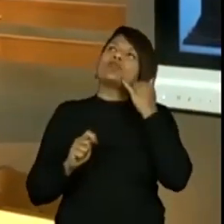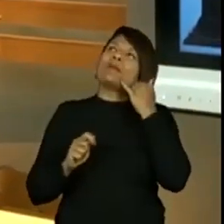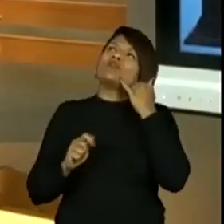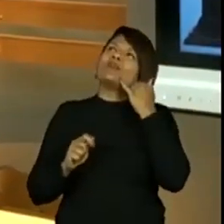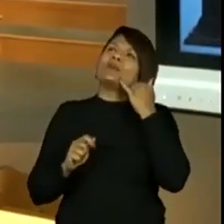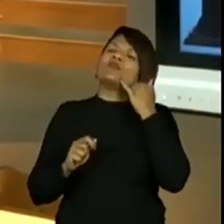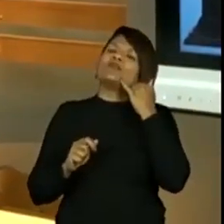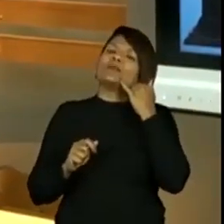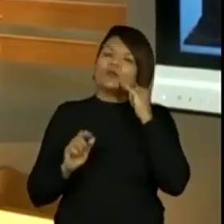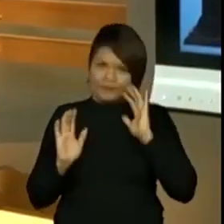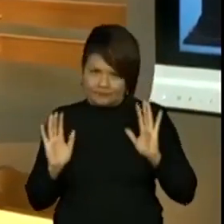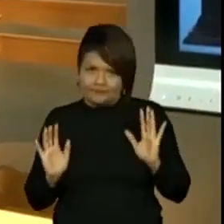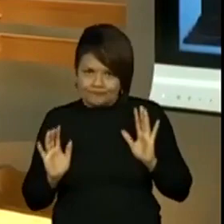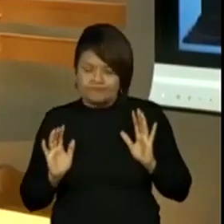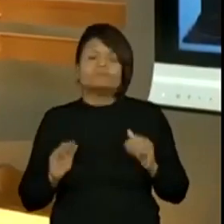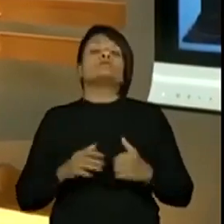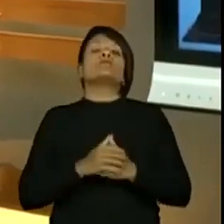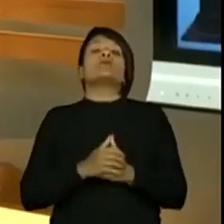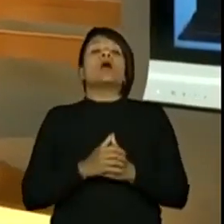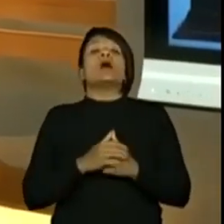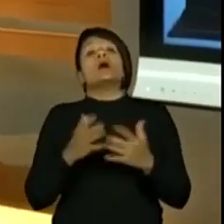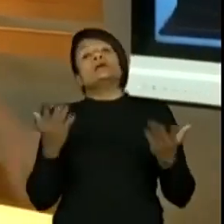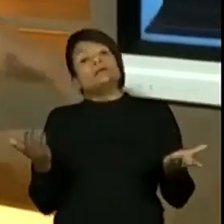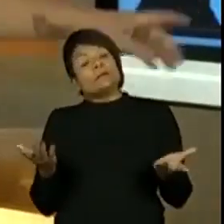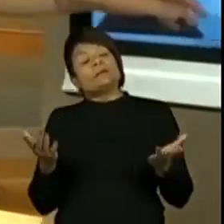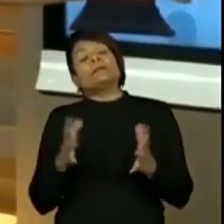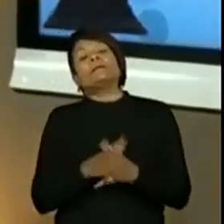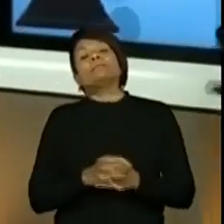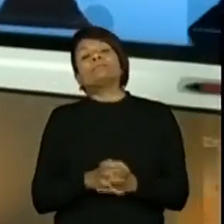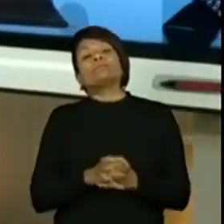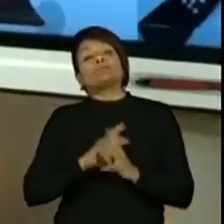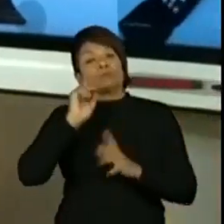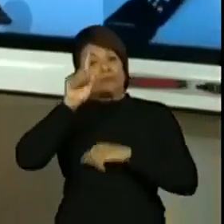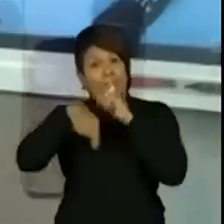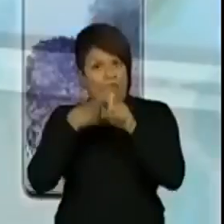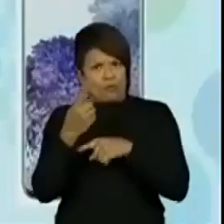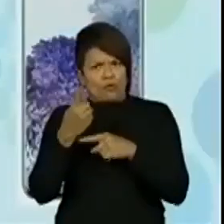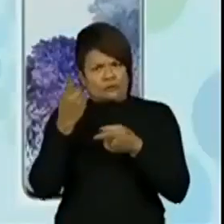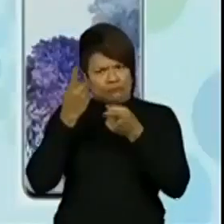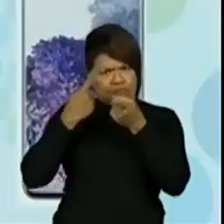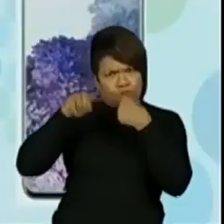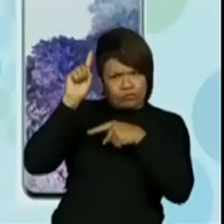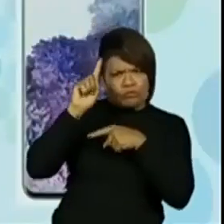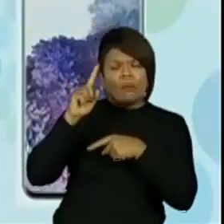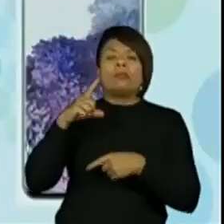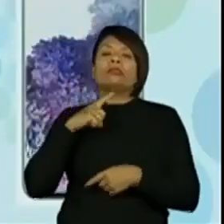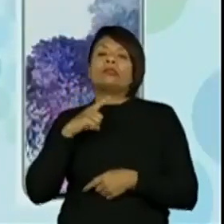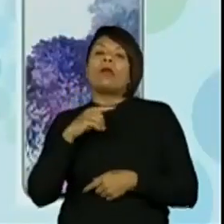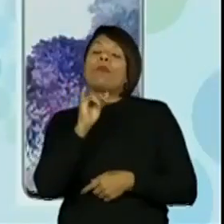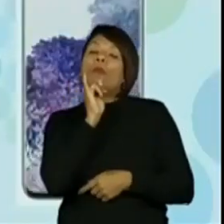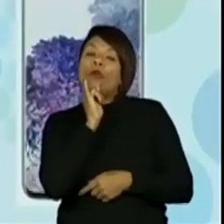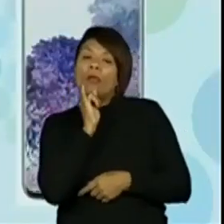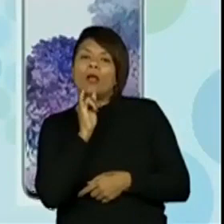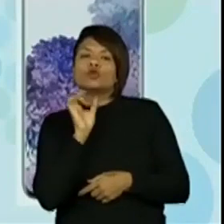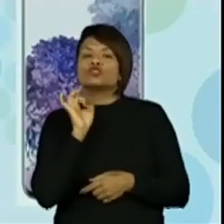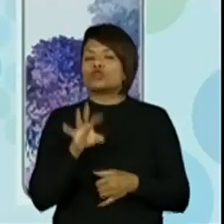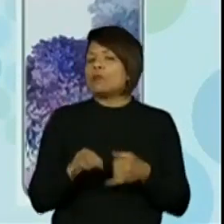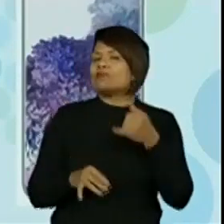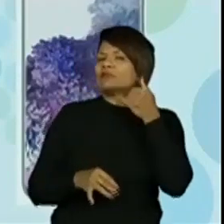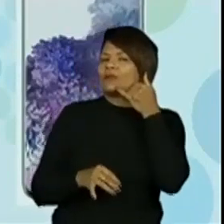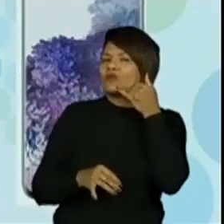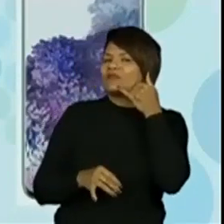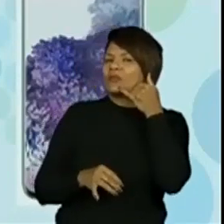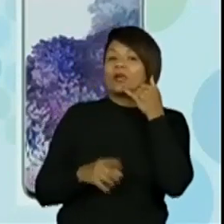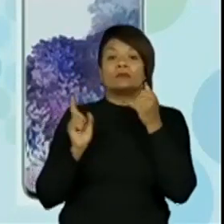Essa é a ideia do celular, é a mobilidade. Depois, o celular também muda, ele começa a mandar, não só falar, mas ele começa a